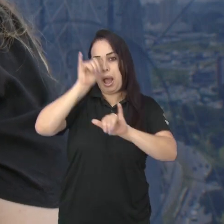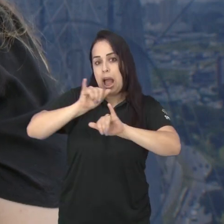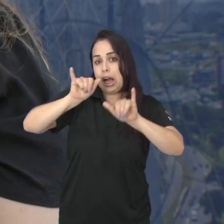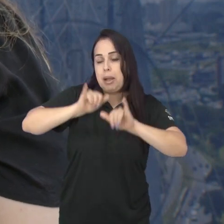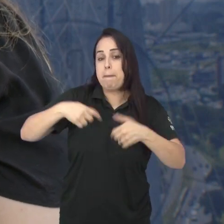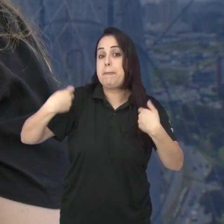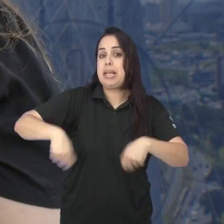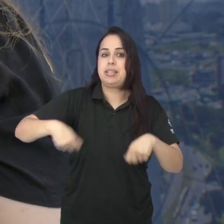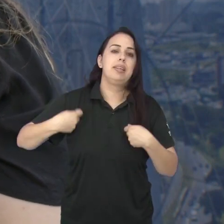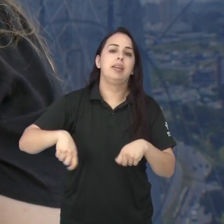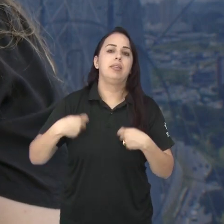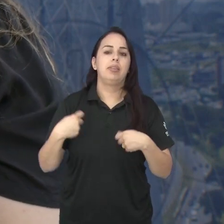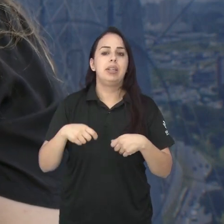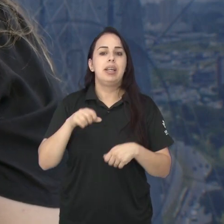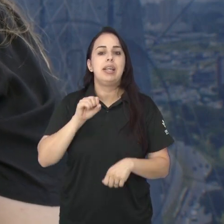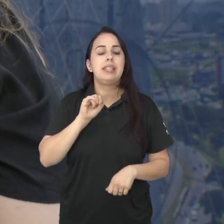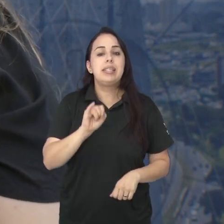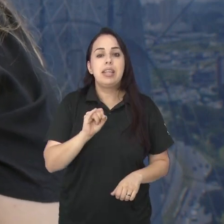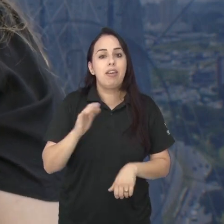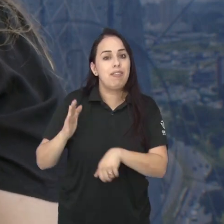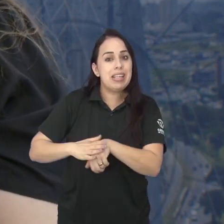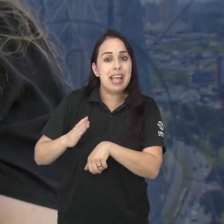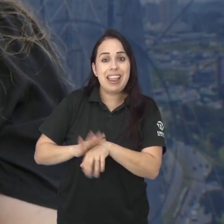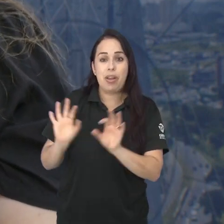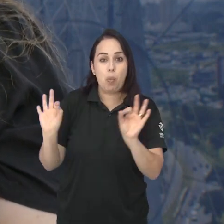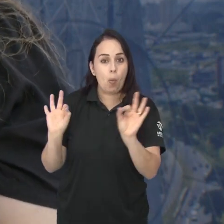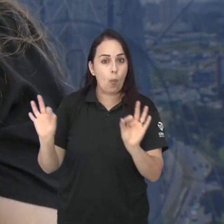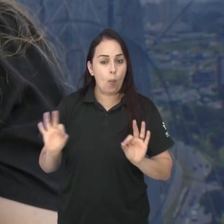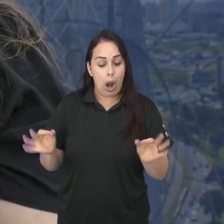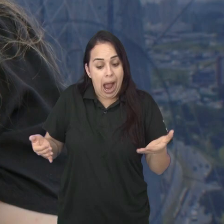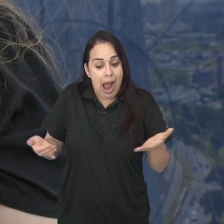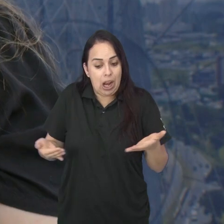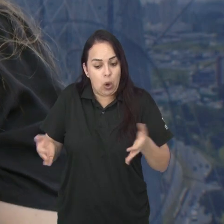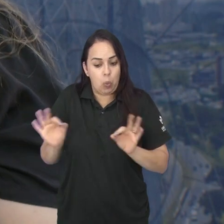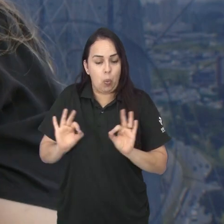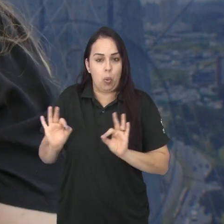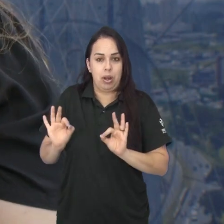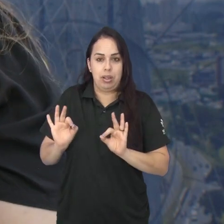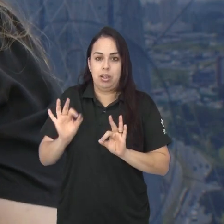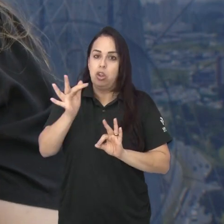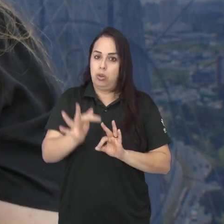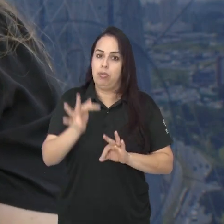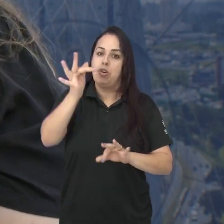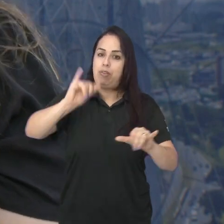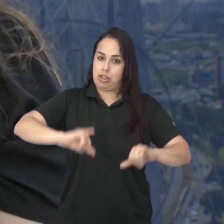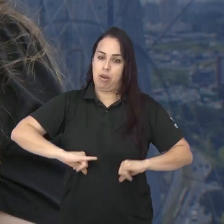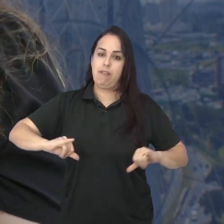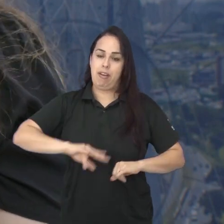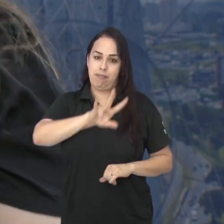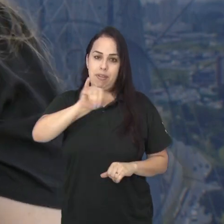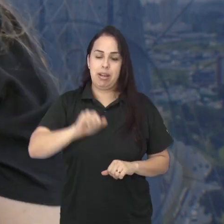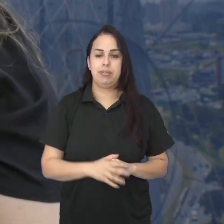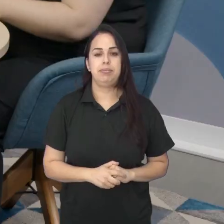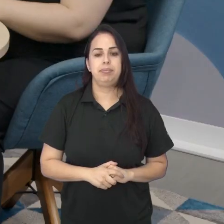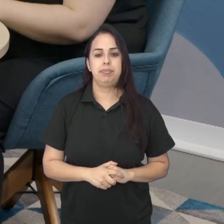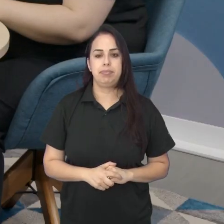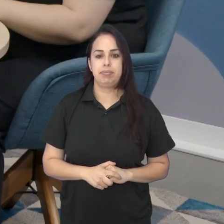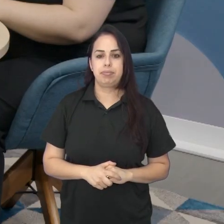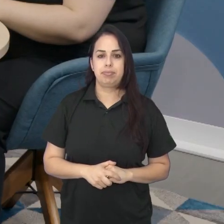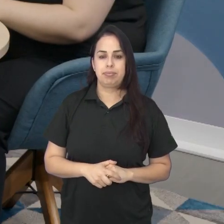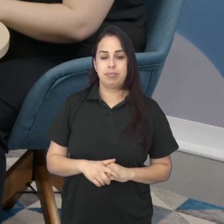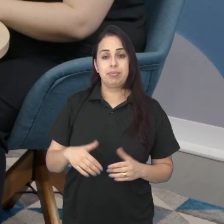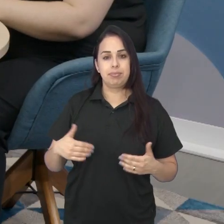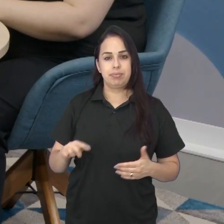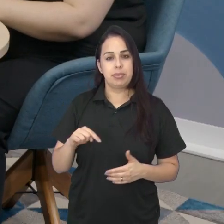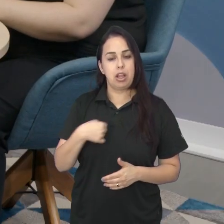pessoas precisam ter é que se a gente não fizer nada agora, a gente vai sofrer as consequências futuramente. E